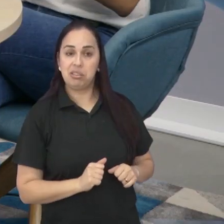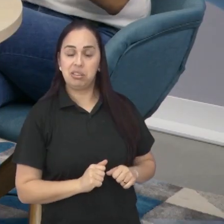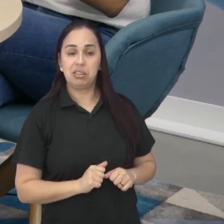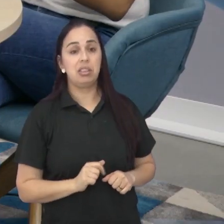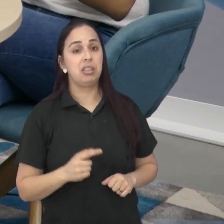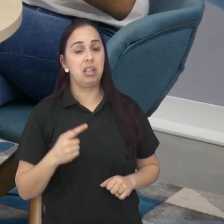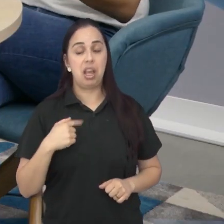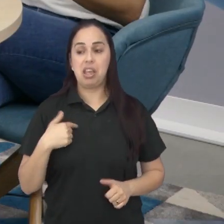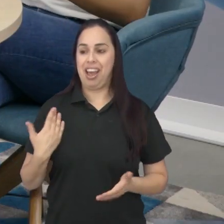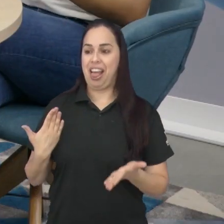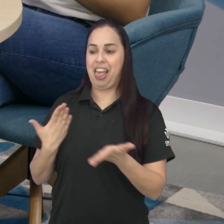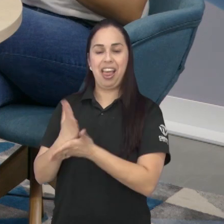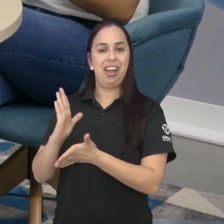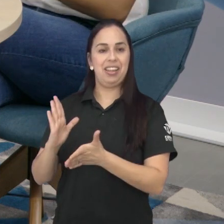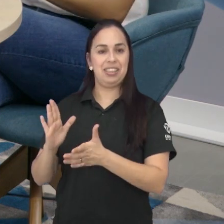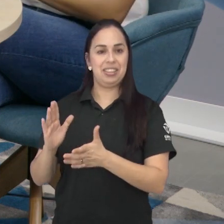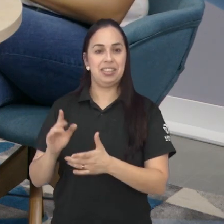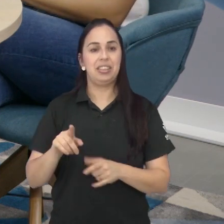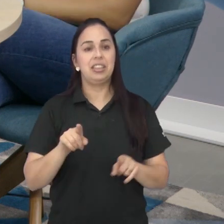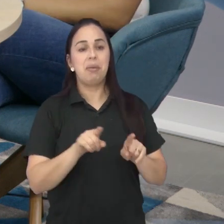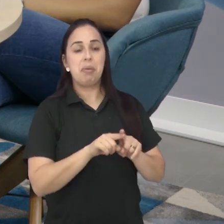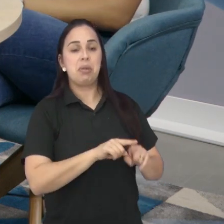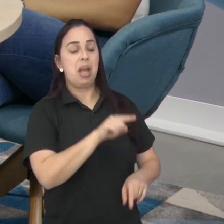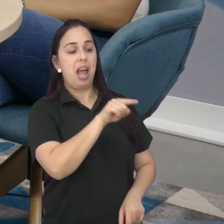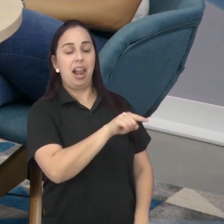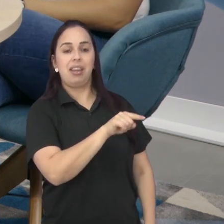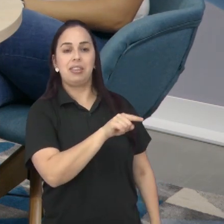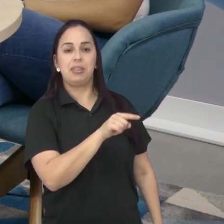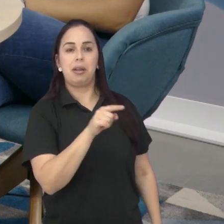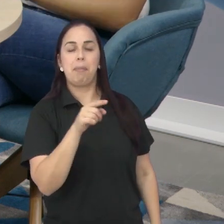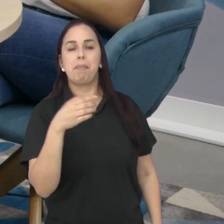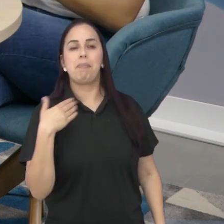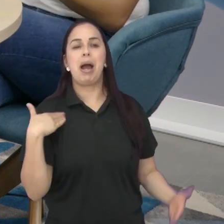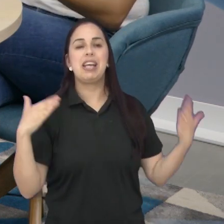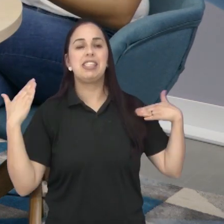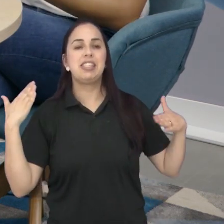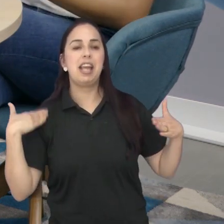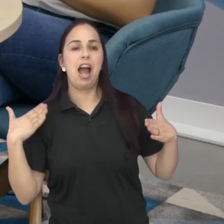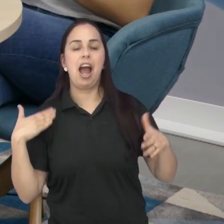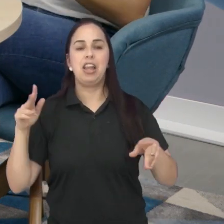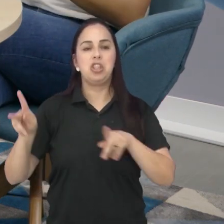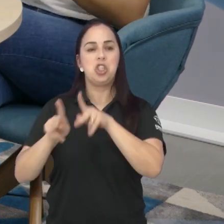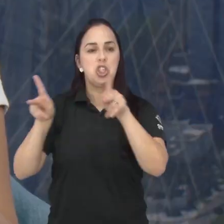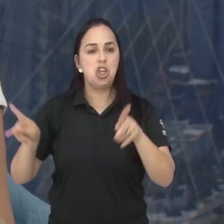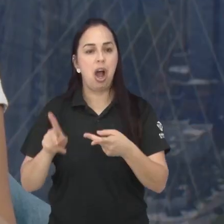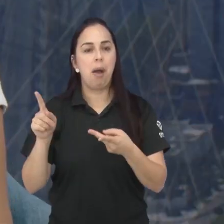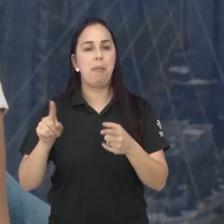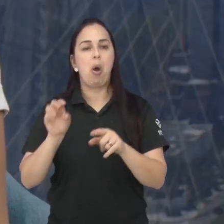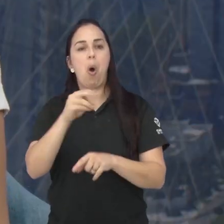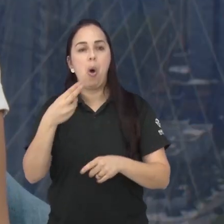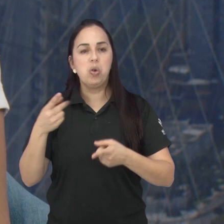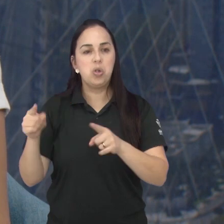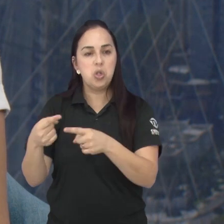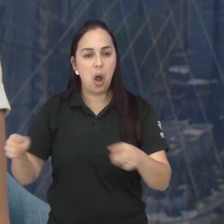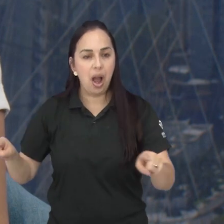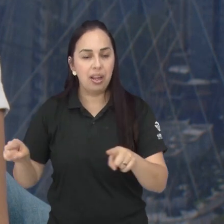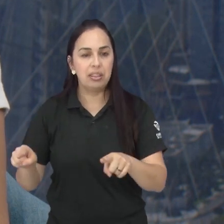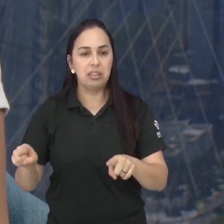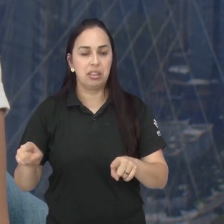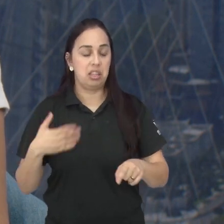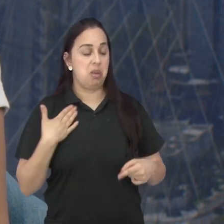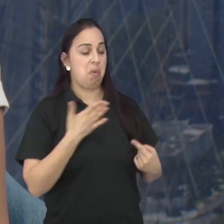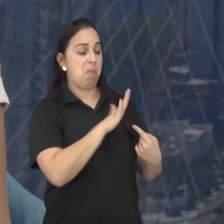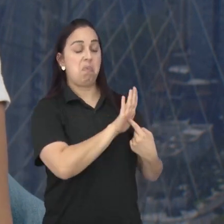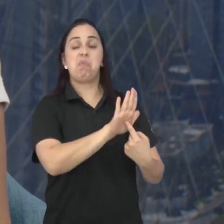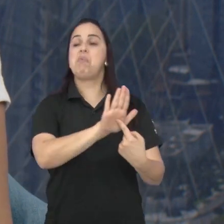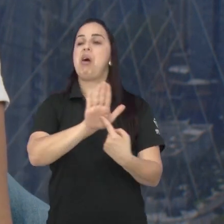que eu possa levar essa mulher no final de semana no churrasco, no shopping, enfim, e ostentá-la